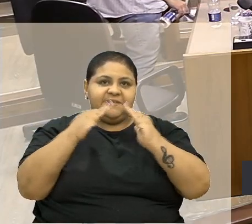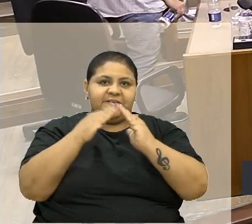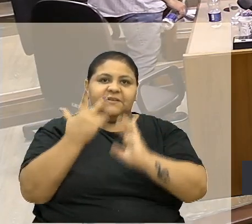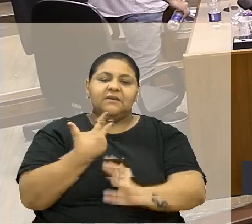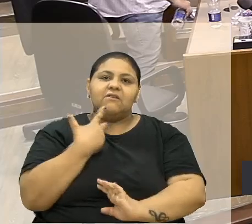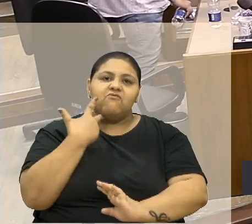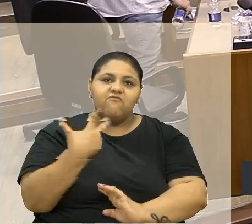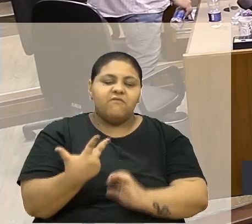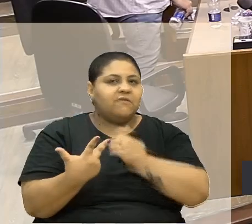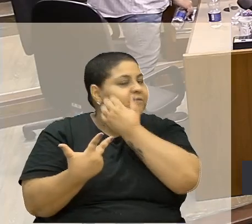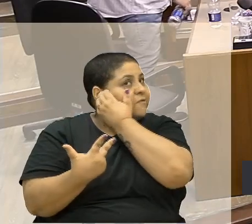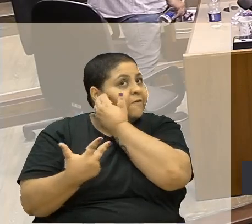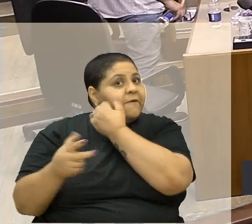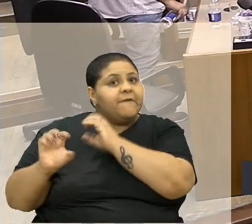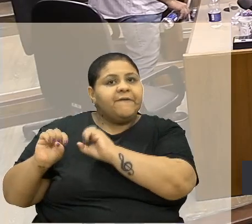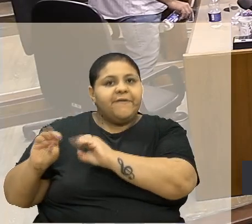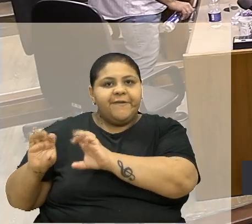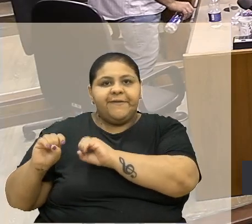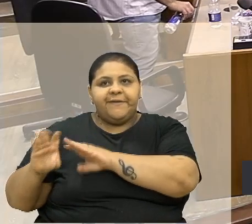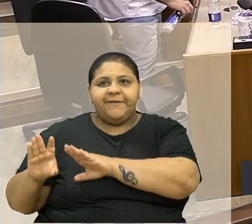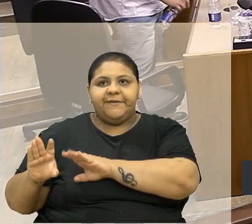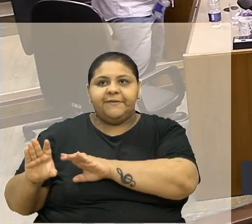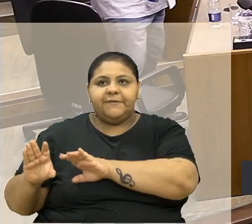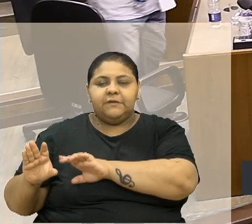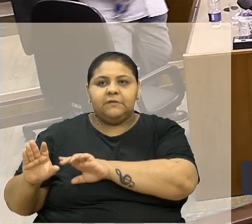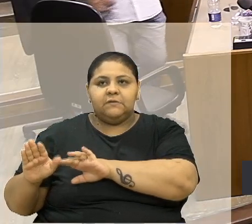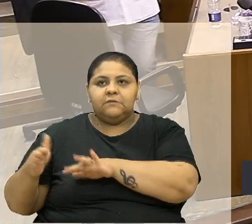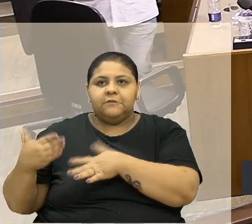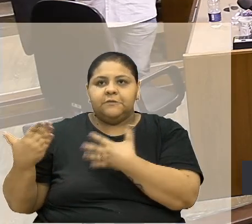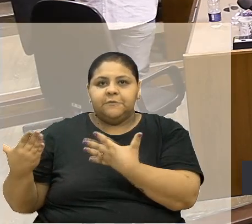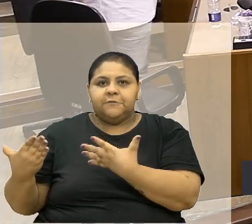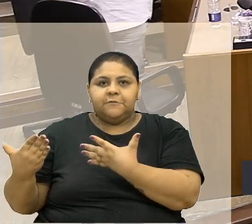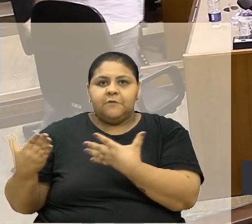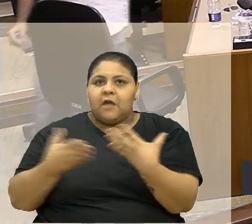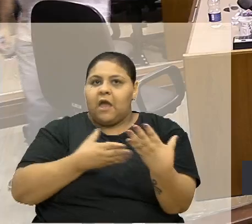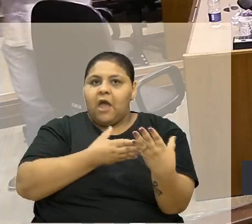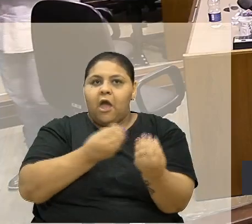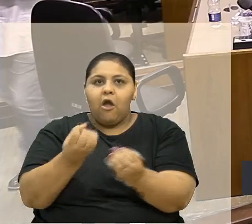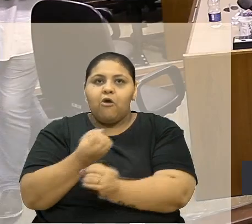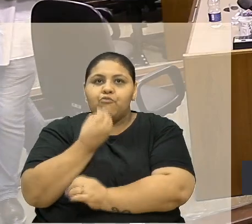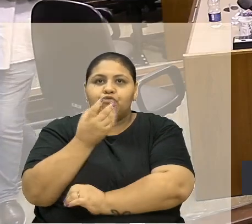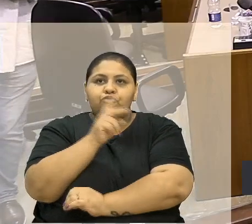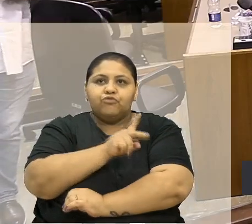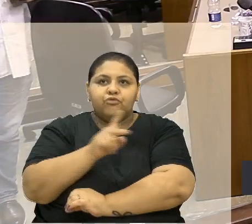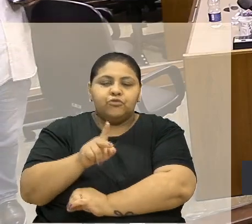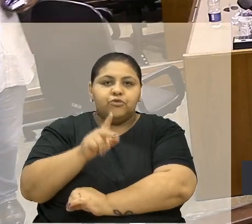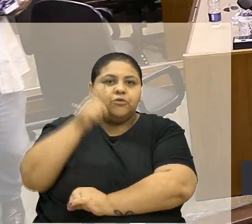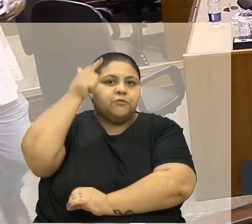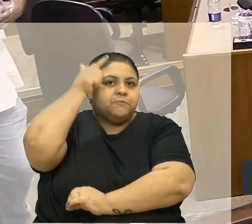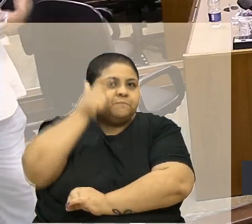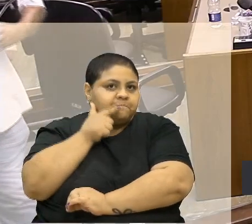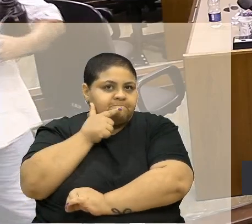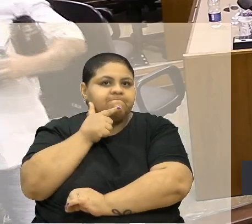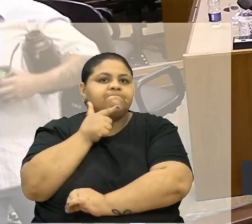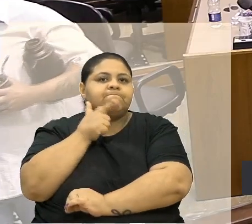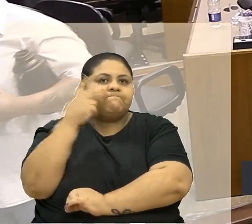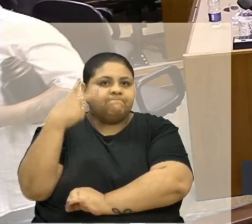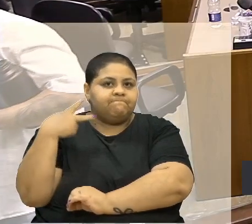Falar de educação é muito bom, professor Lucas Carinhato,